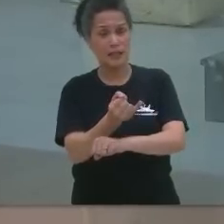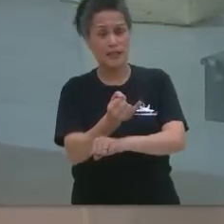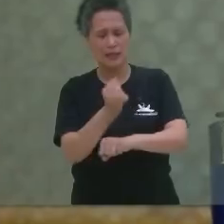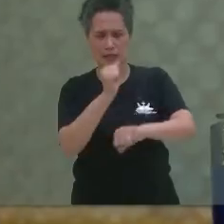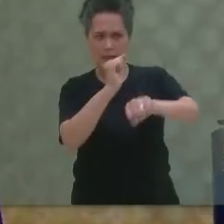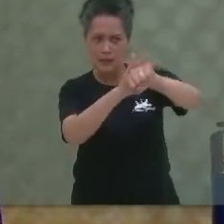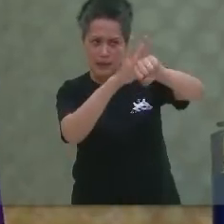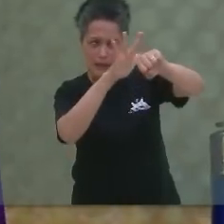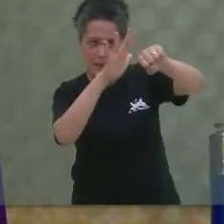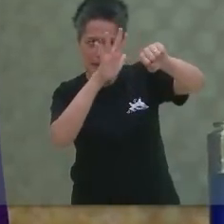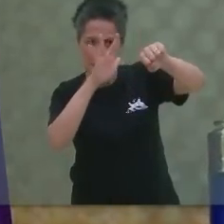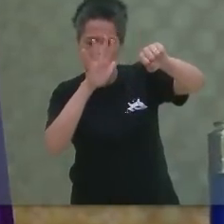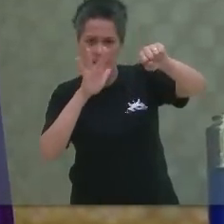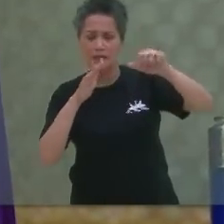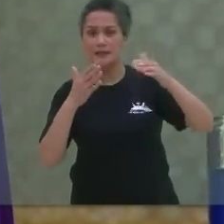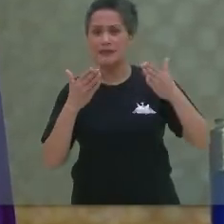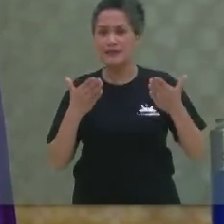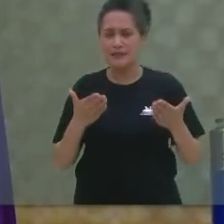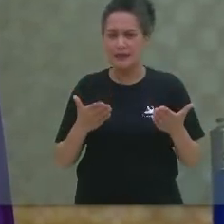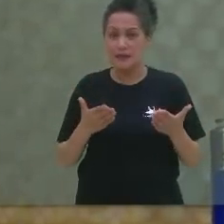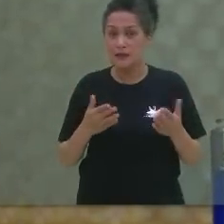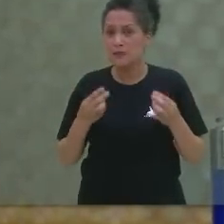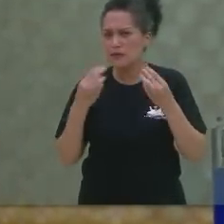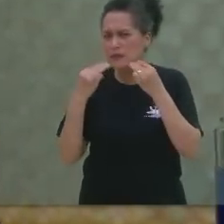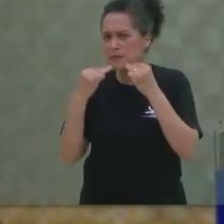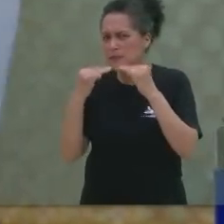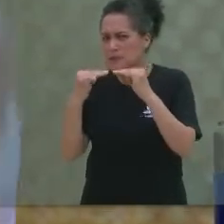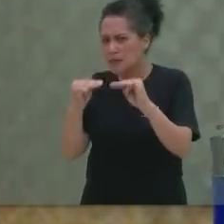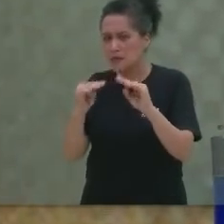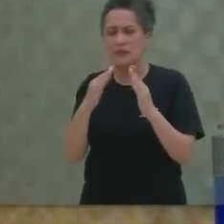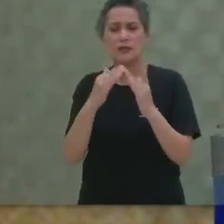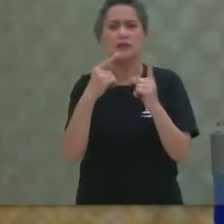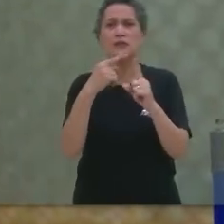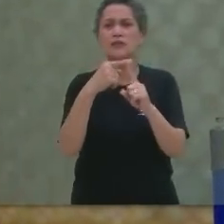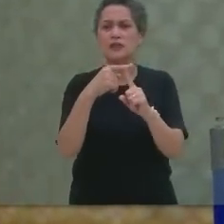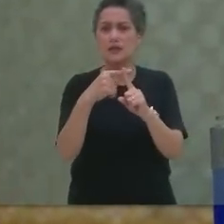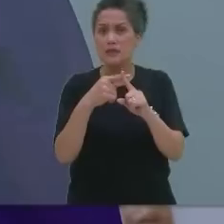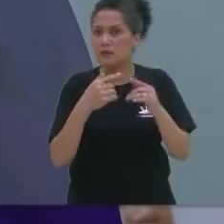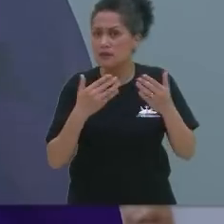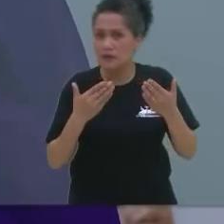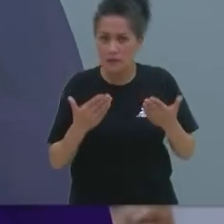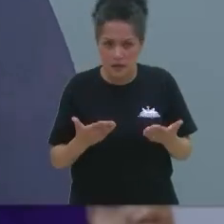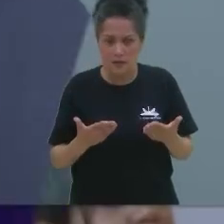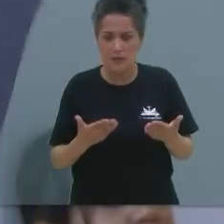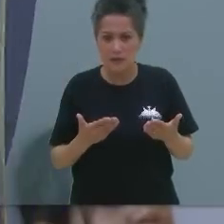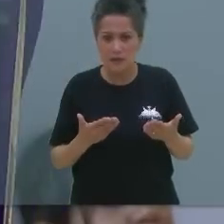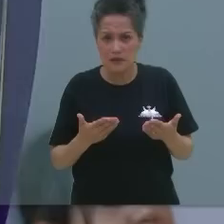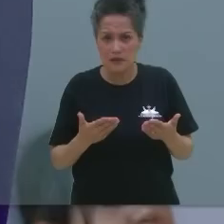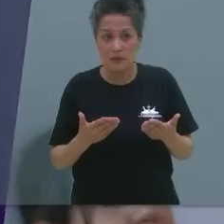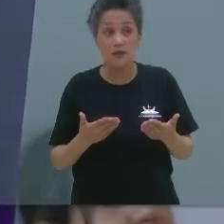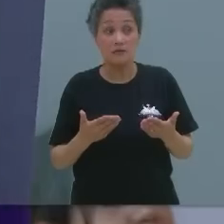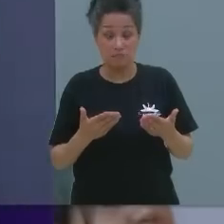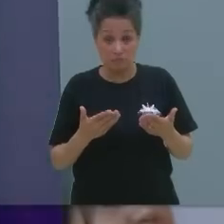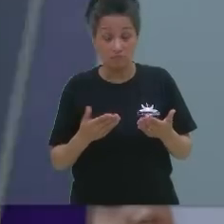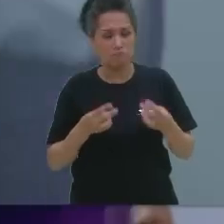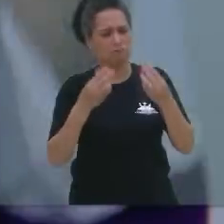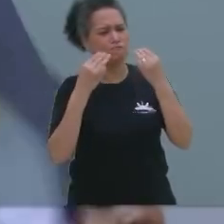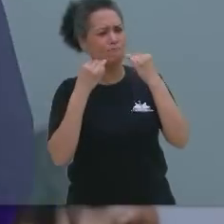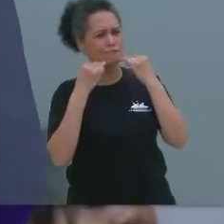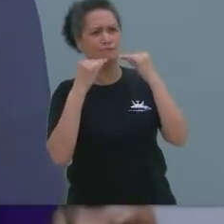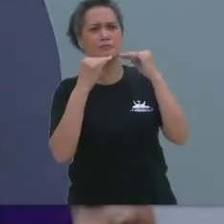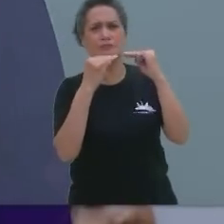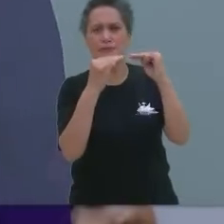não é essa a missão da igreja? Não é a missão dos cristãos? Brilhar em meio